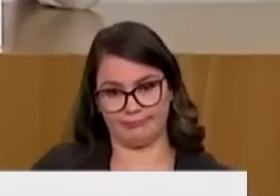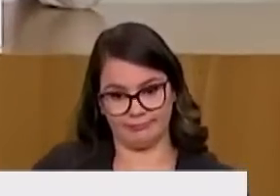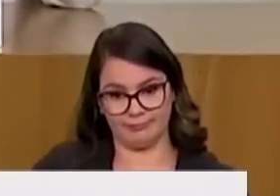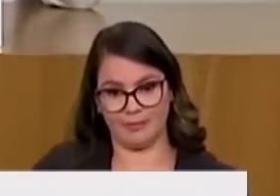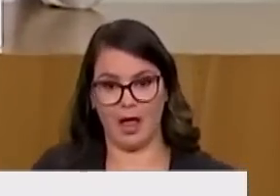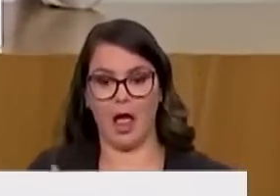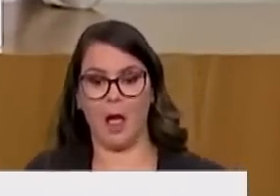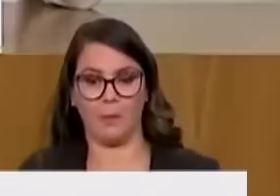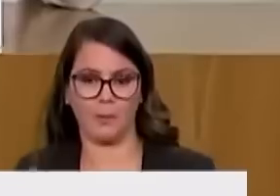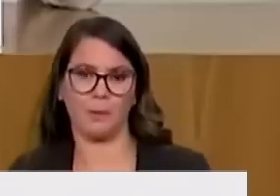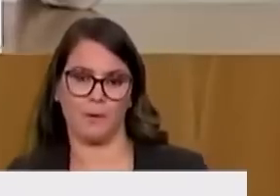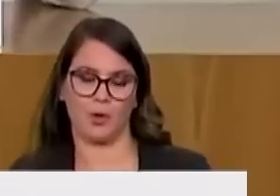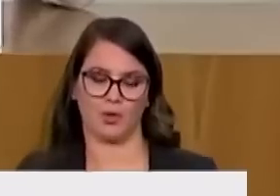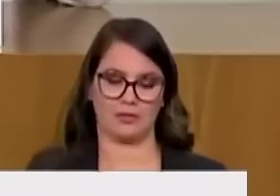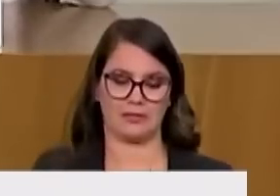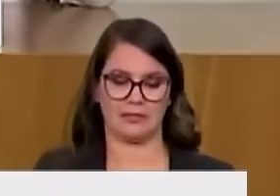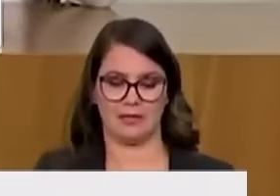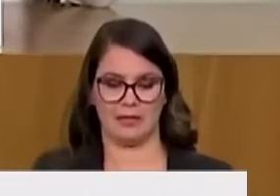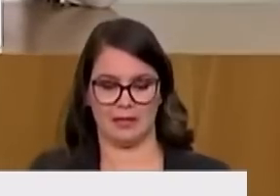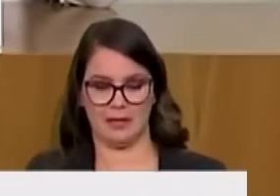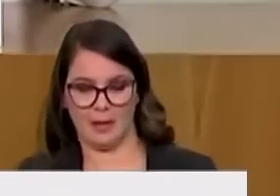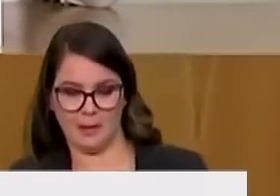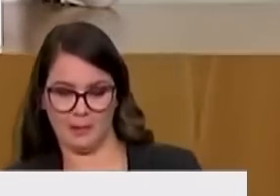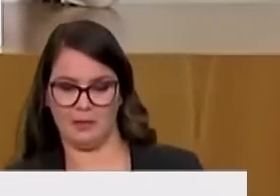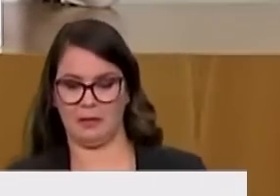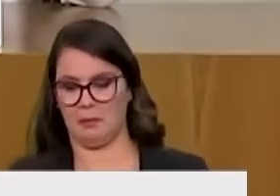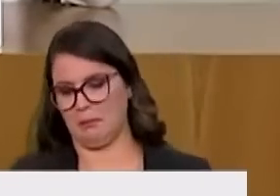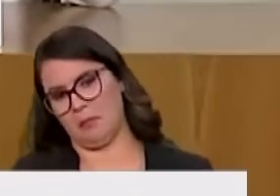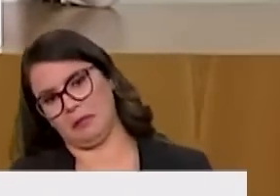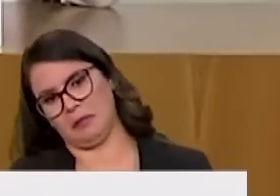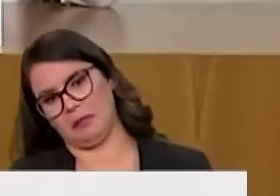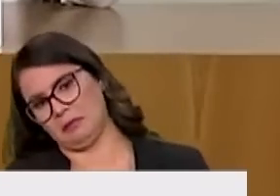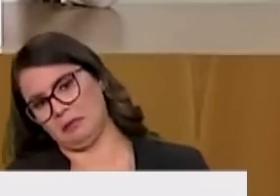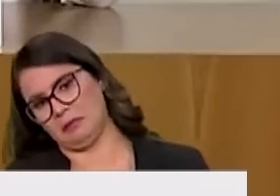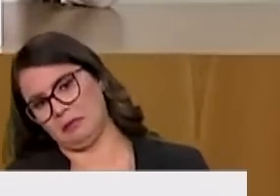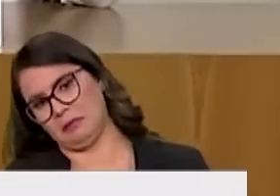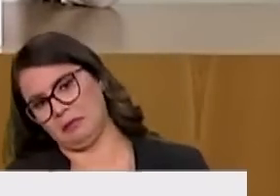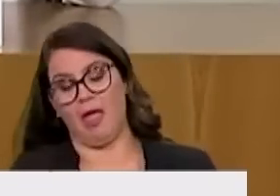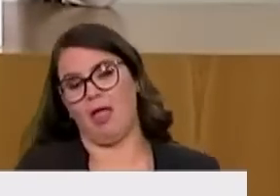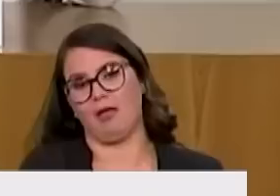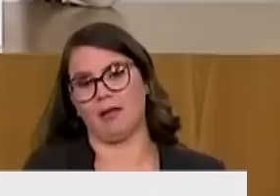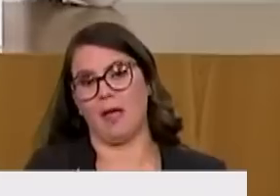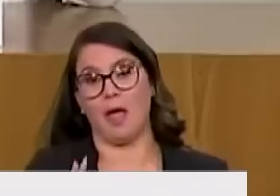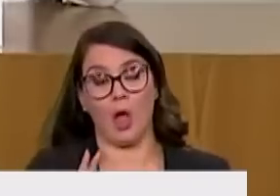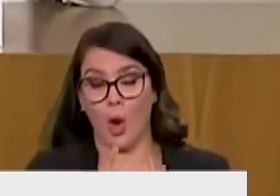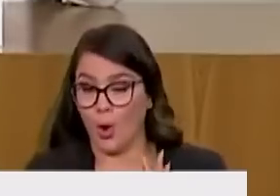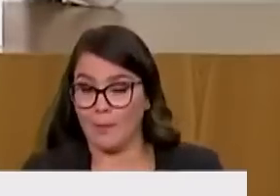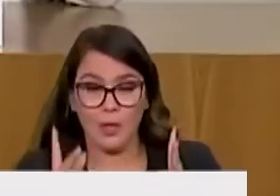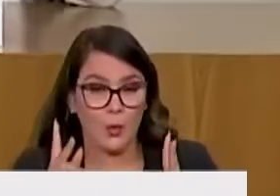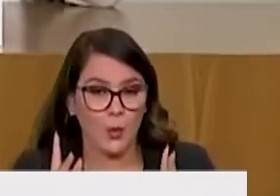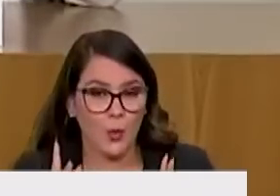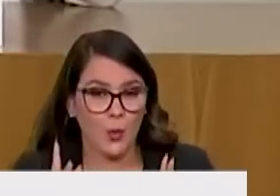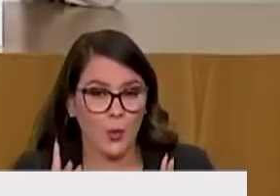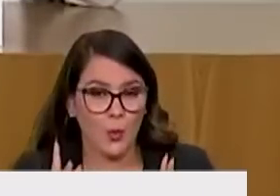femoral. Pode ser de cerâmica, de metal, e eles são articulados. Então, é uma articulação artificial que imita perfeitamente a